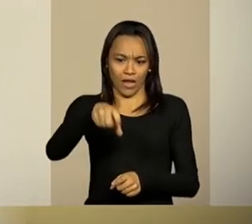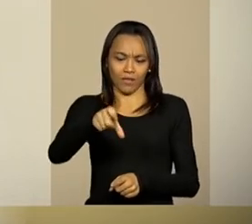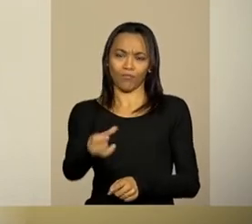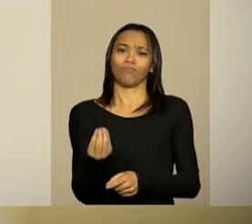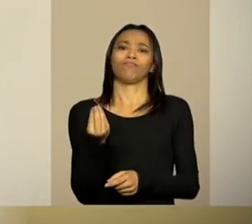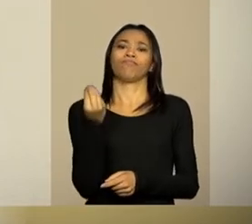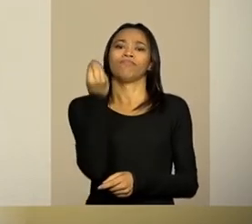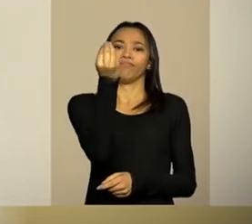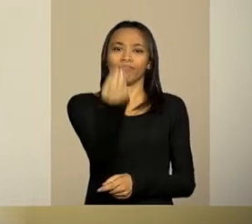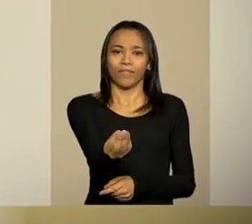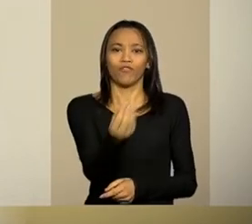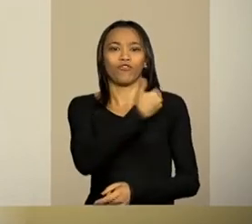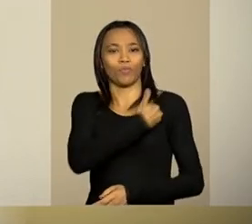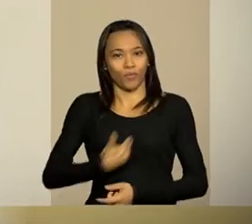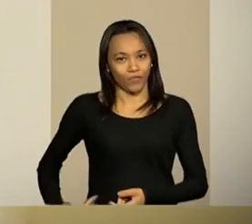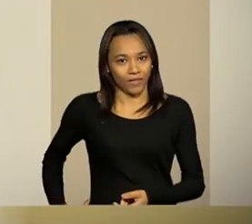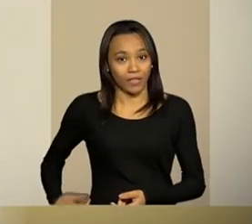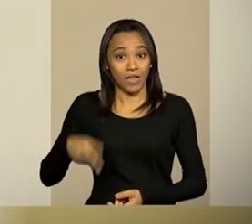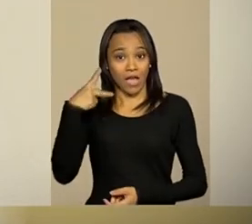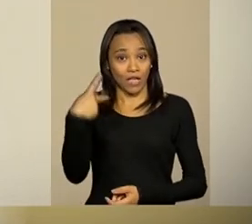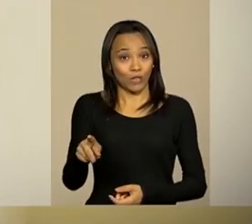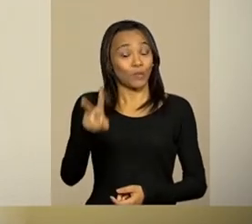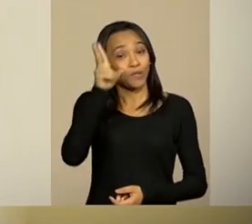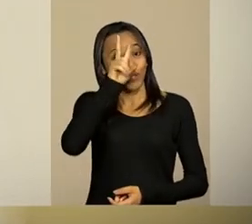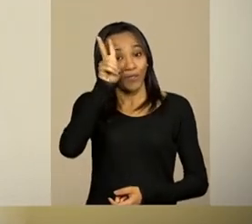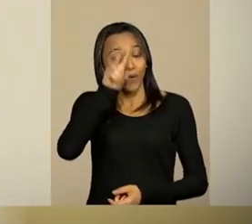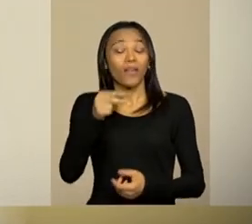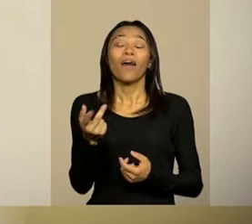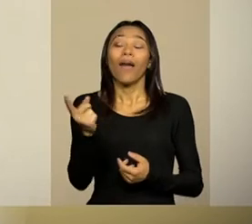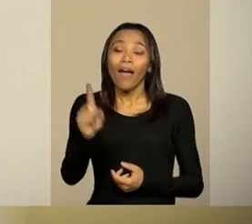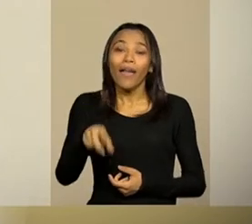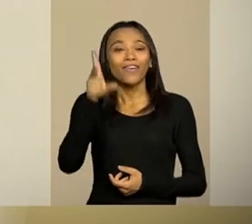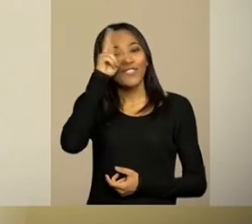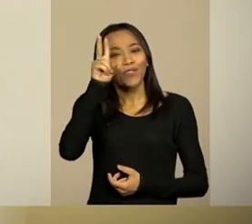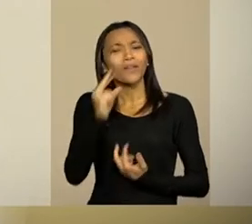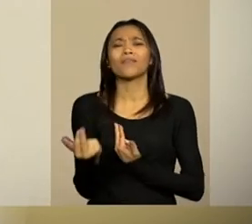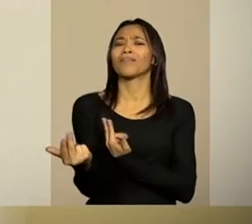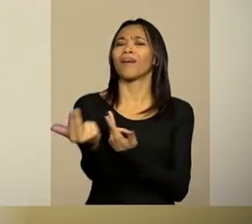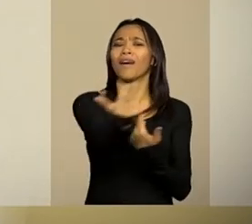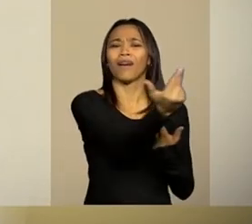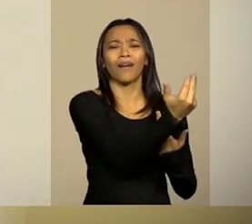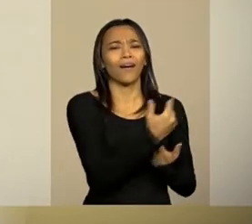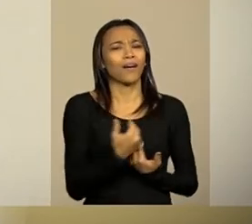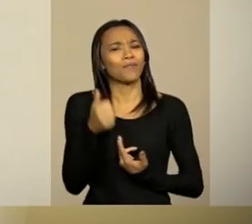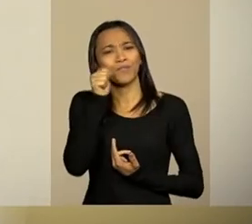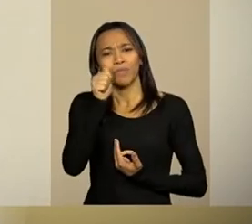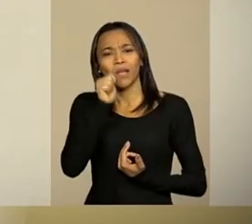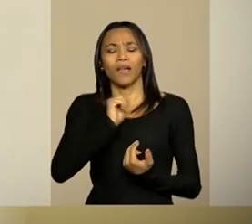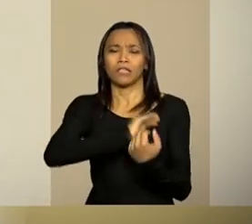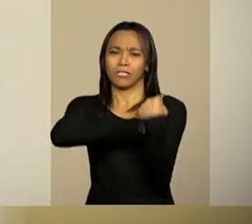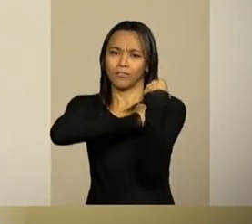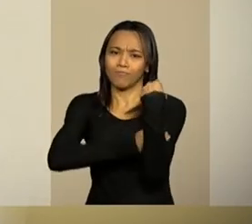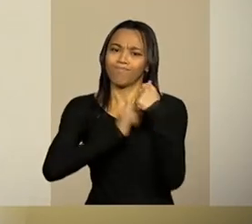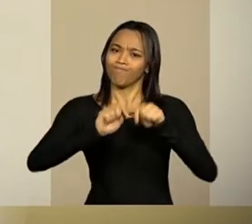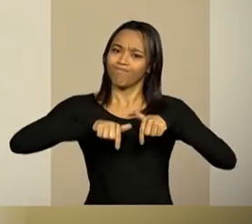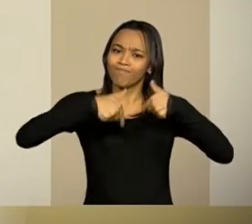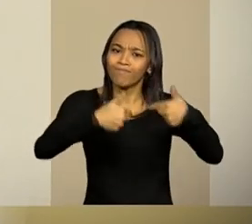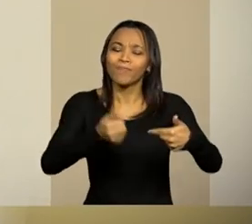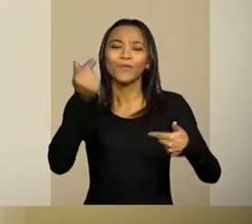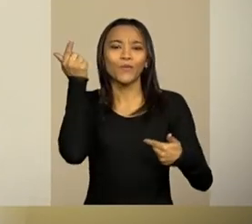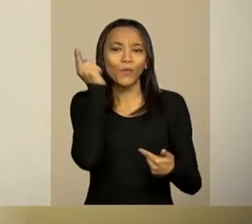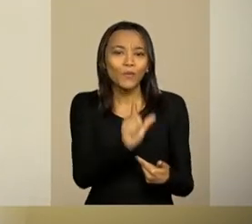cartão do Bolsa Família a história da Maria dos Anjos é a história de muitas mulheres que se esforçaram e